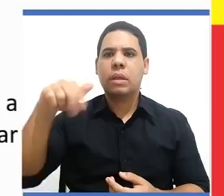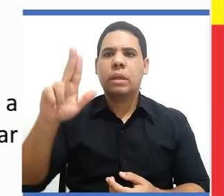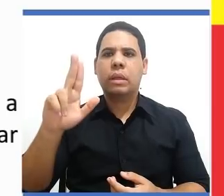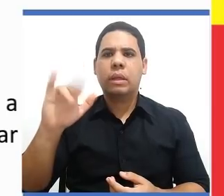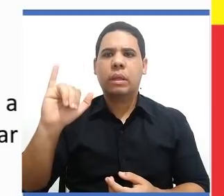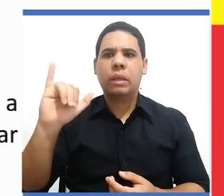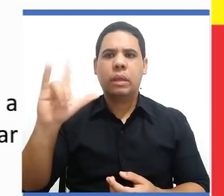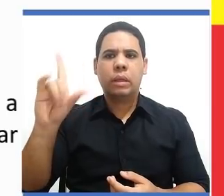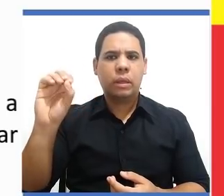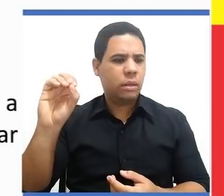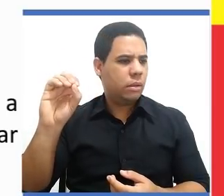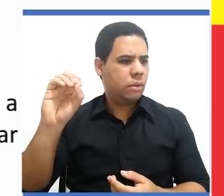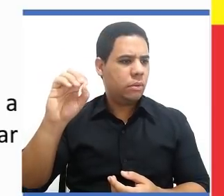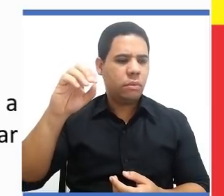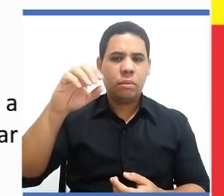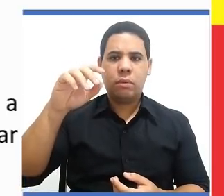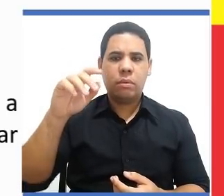quilômetro,